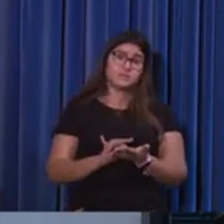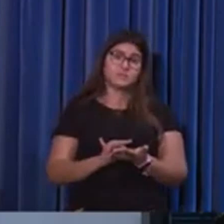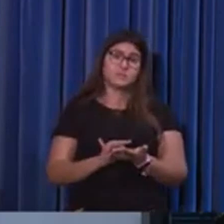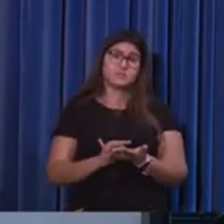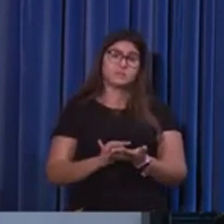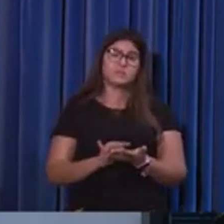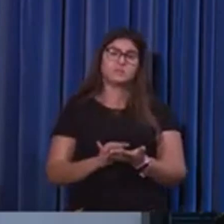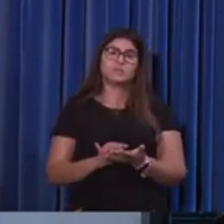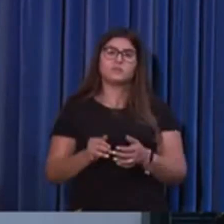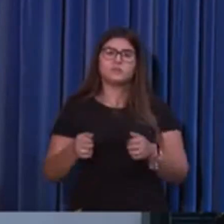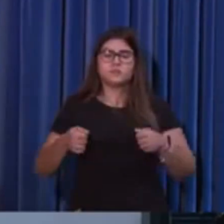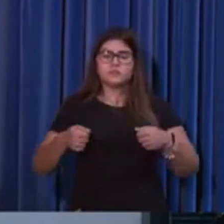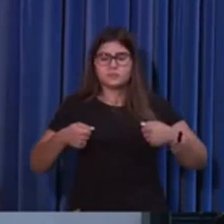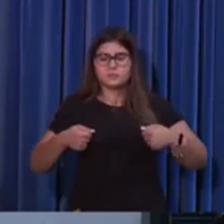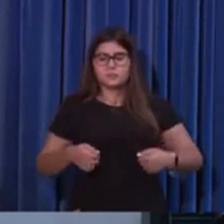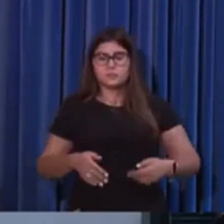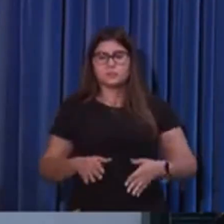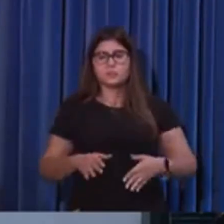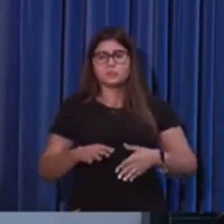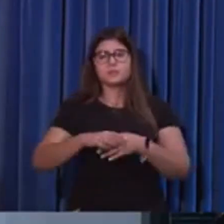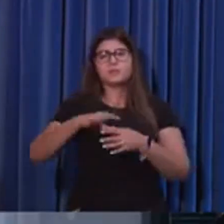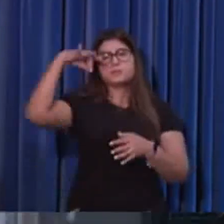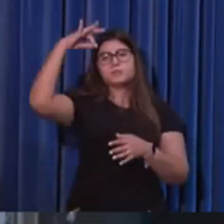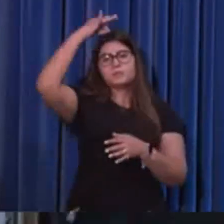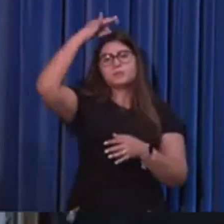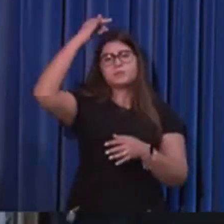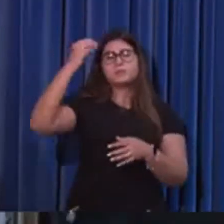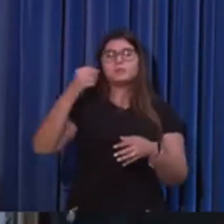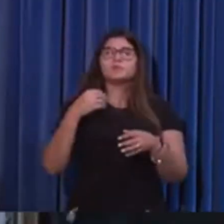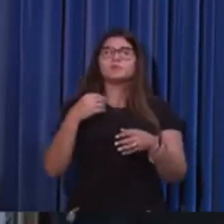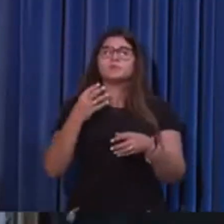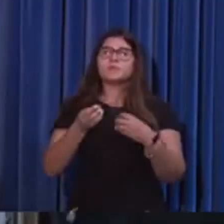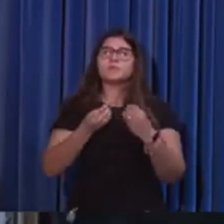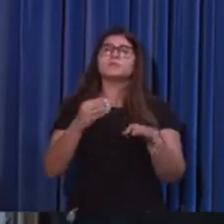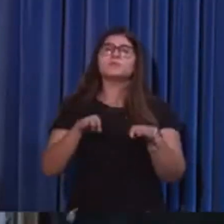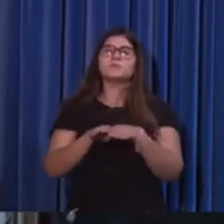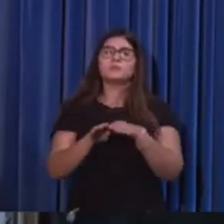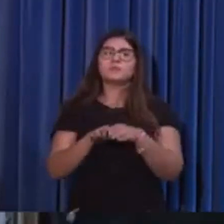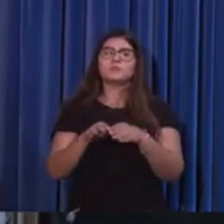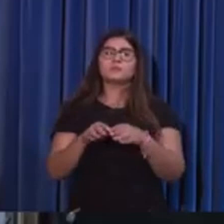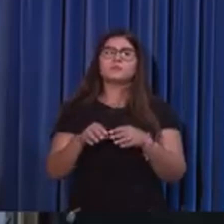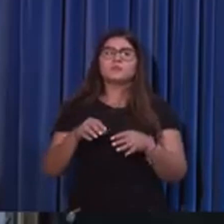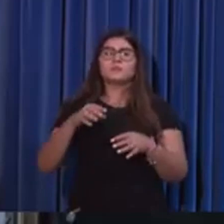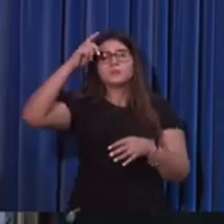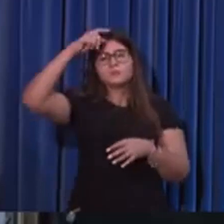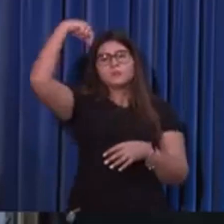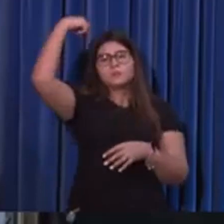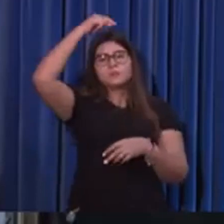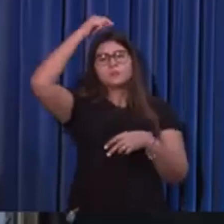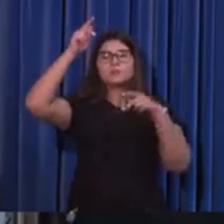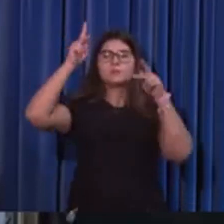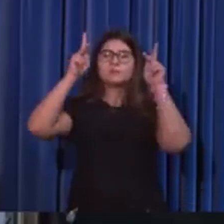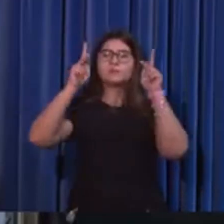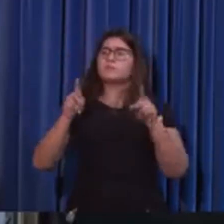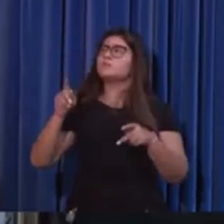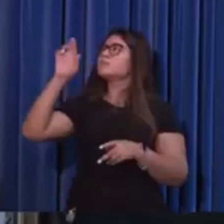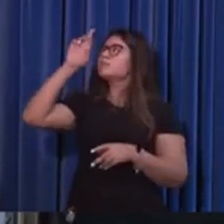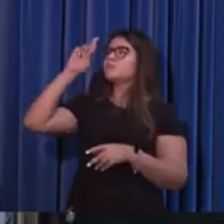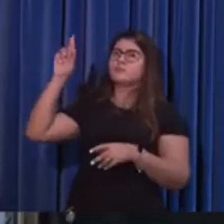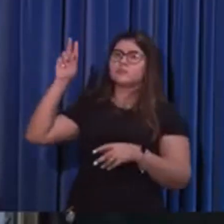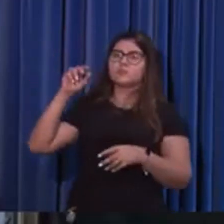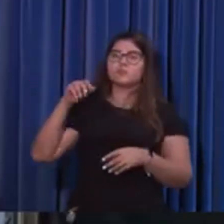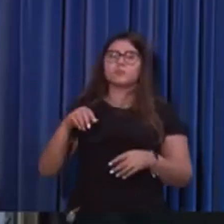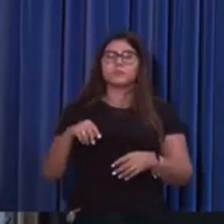do novo nascimento, mas também a nossa santificação diante do Senhor. Por isso, fiquemos firmes,